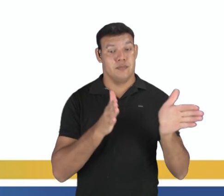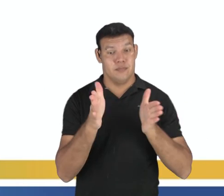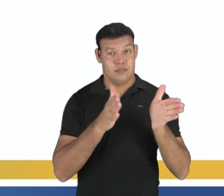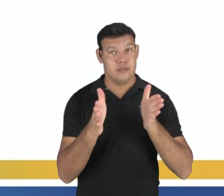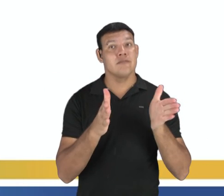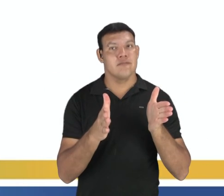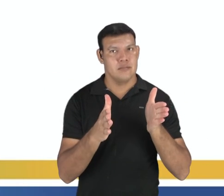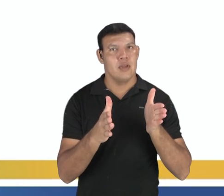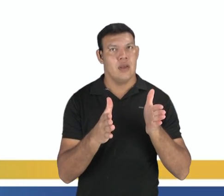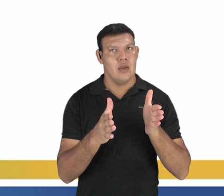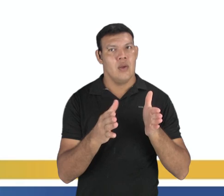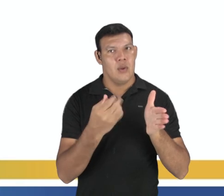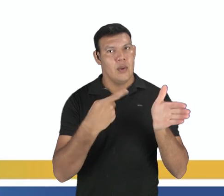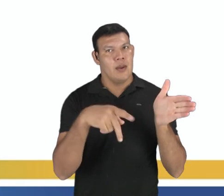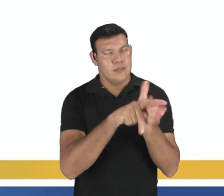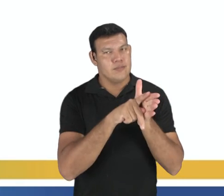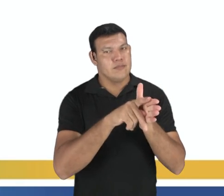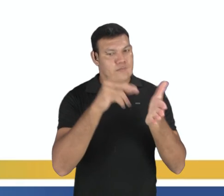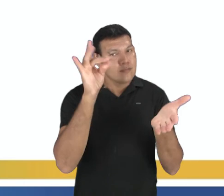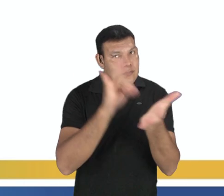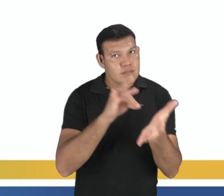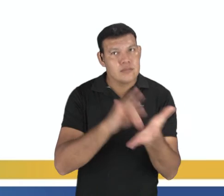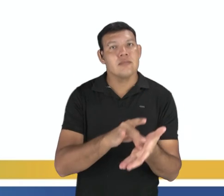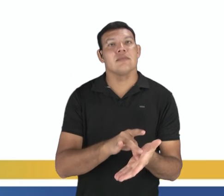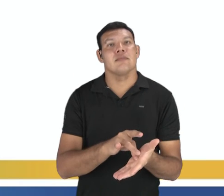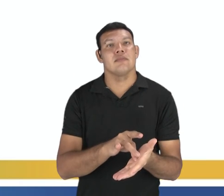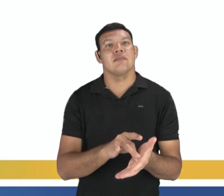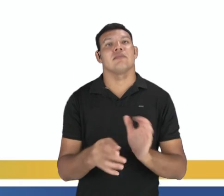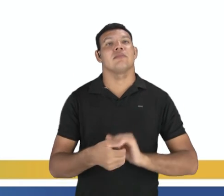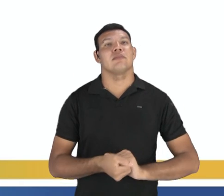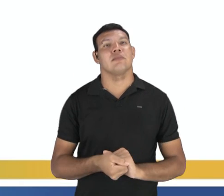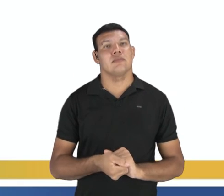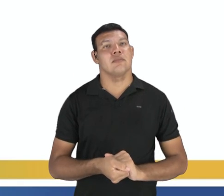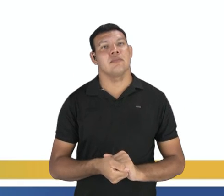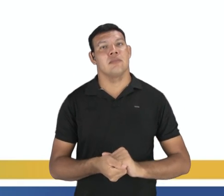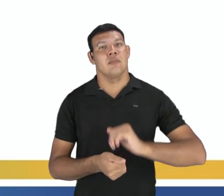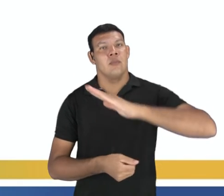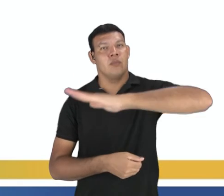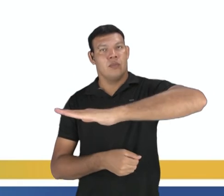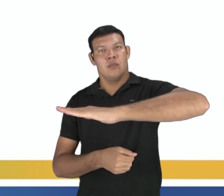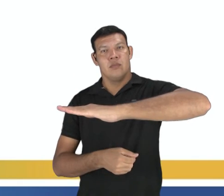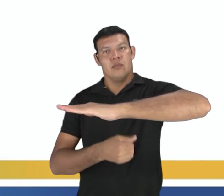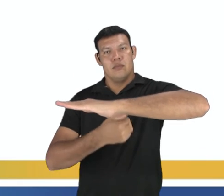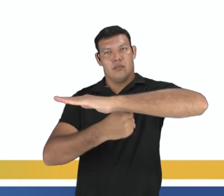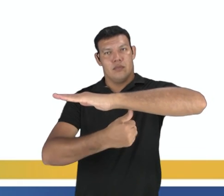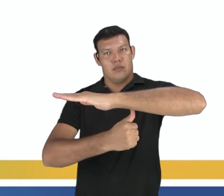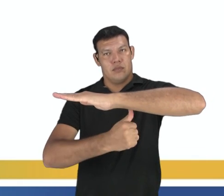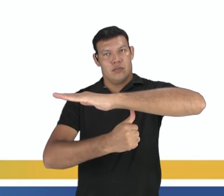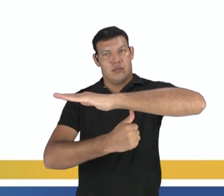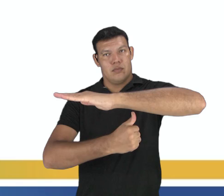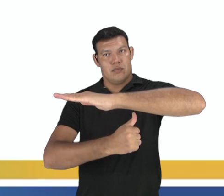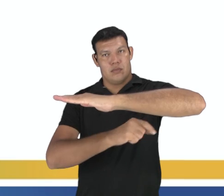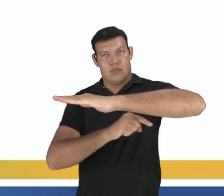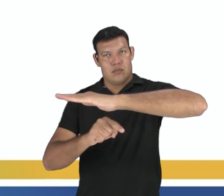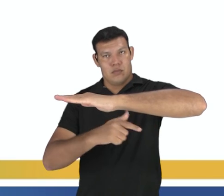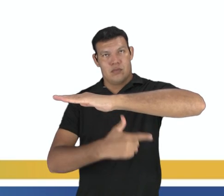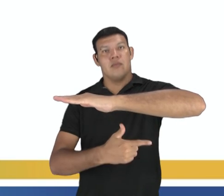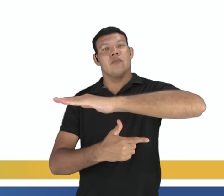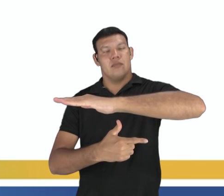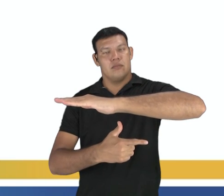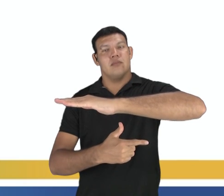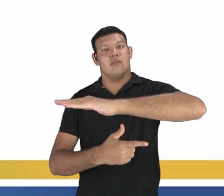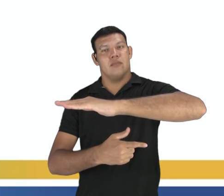que funciona de fato mesmo é a partir do ponto 11,5, onde ele vai aparecer nas